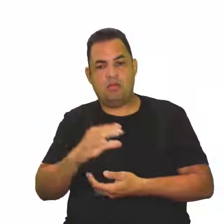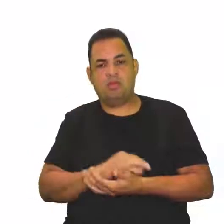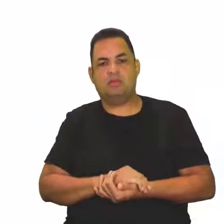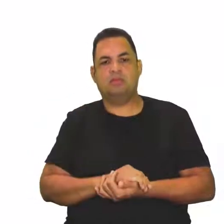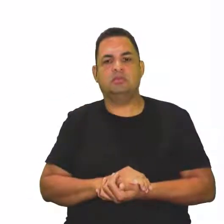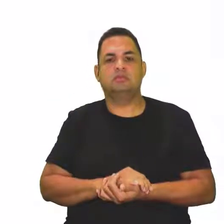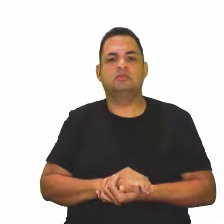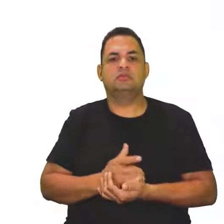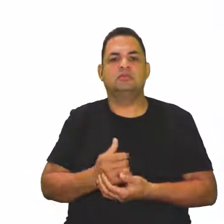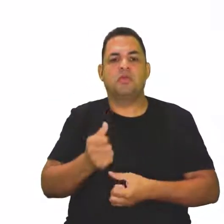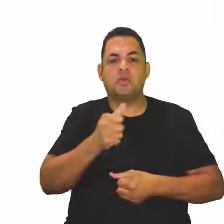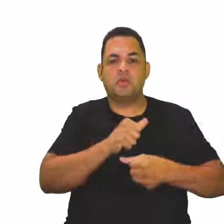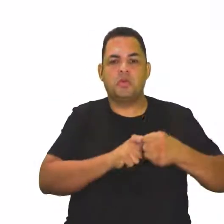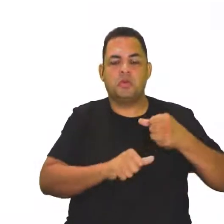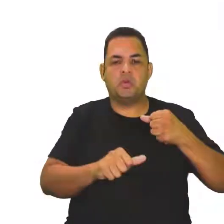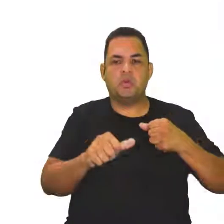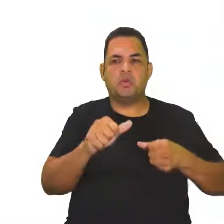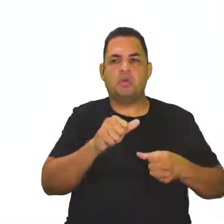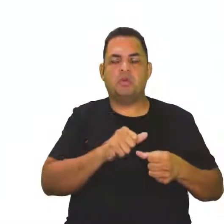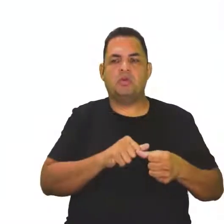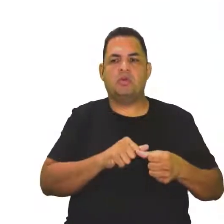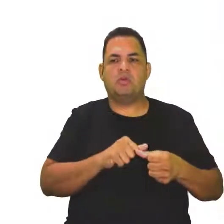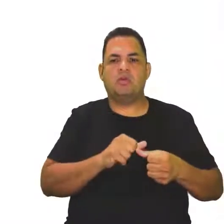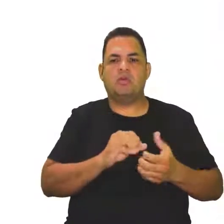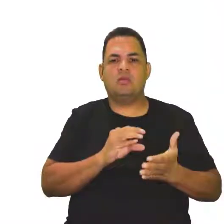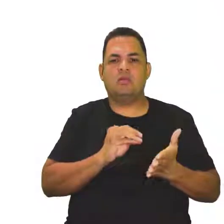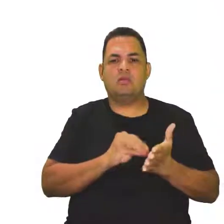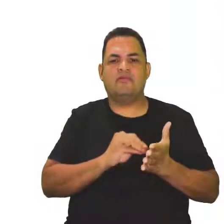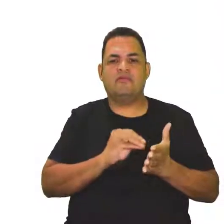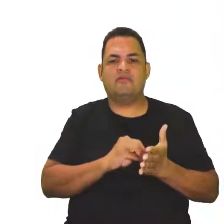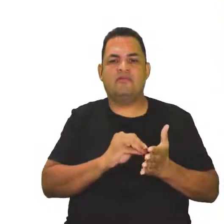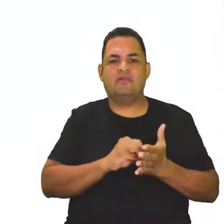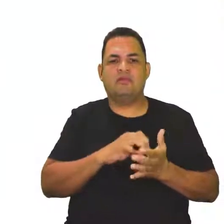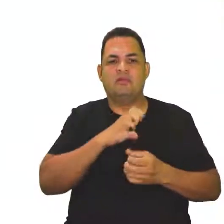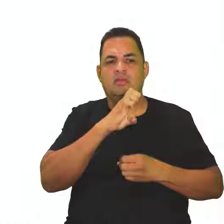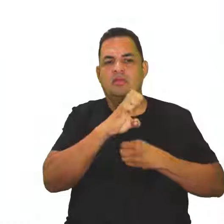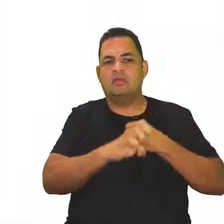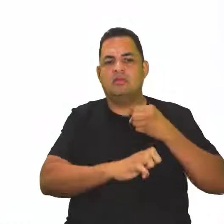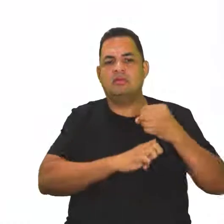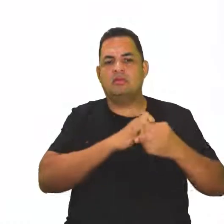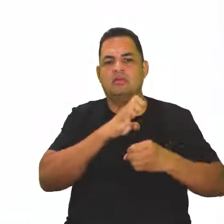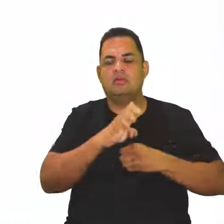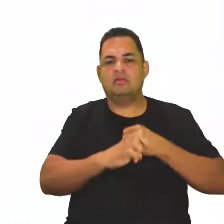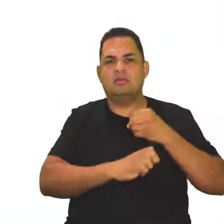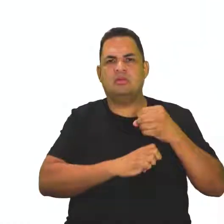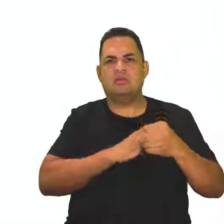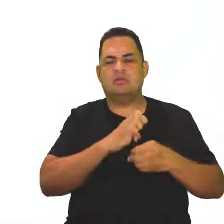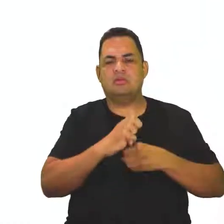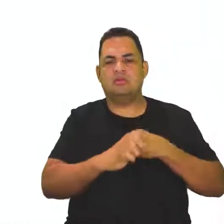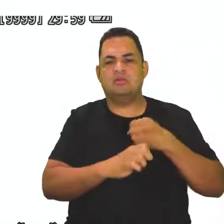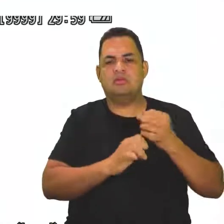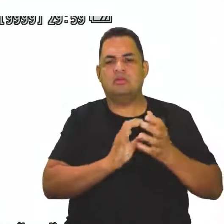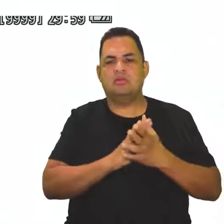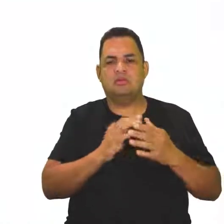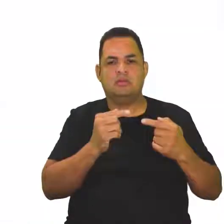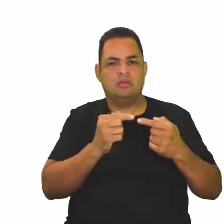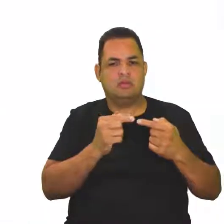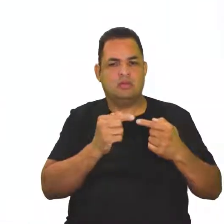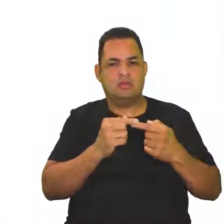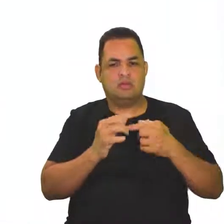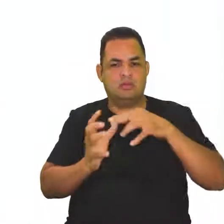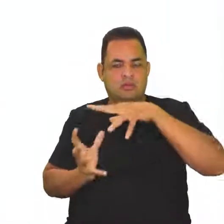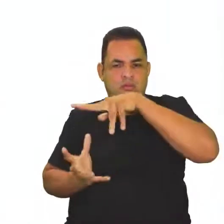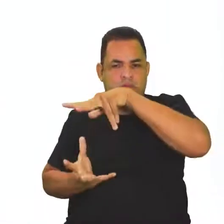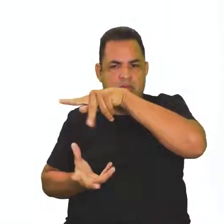fizer o contrário, né? Ele está faltando elétrons, esse corpo A, né? Se ligarmos ele à Terra, um